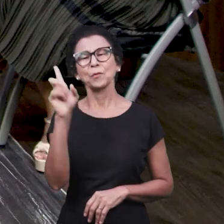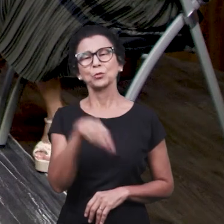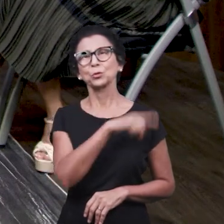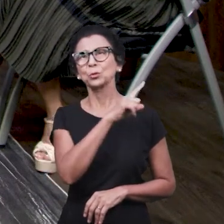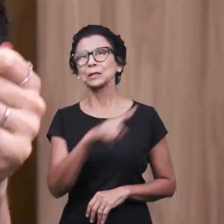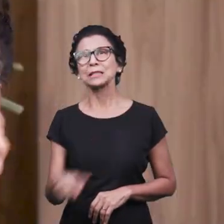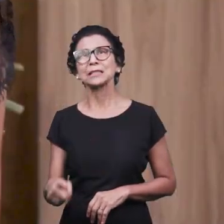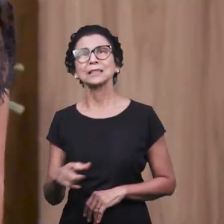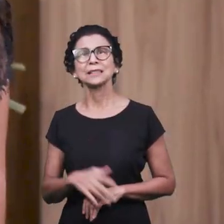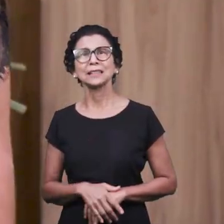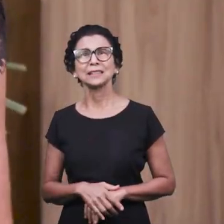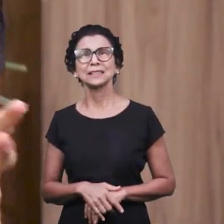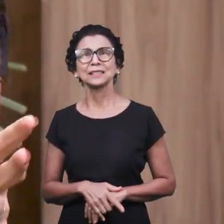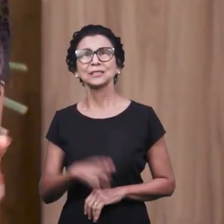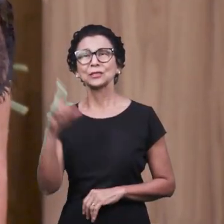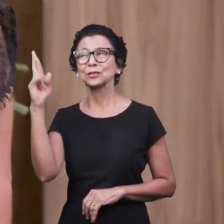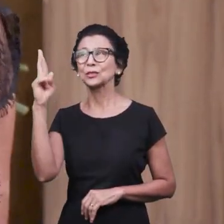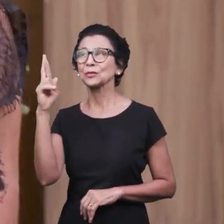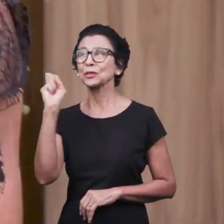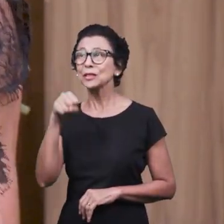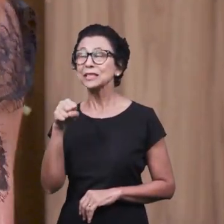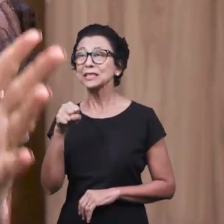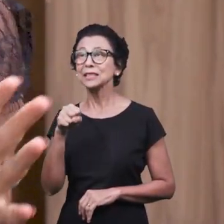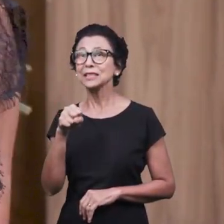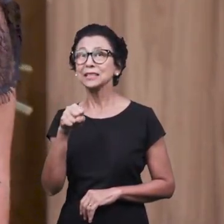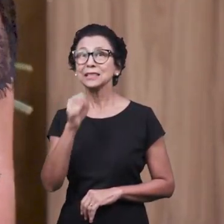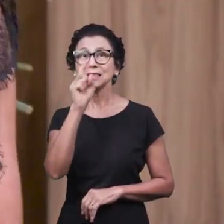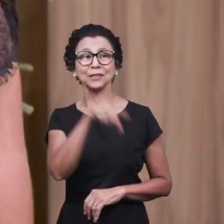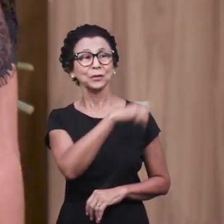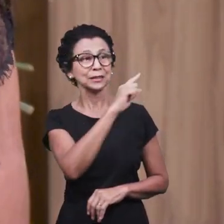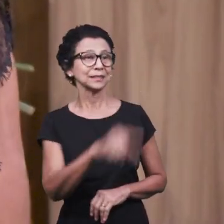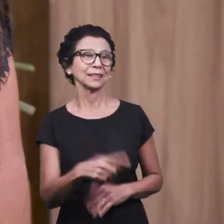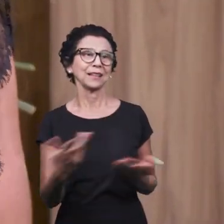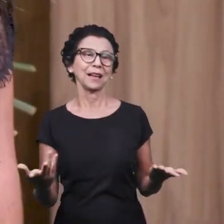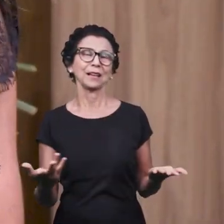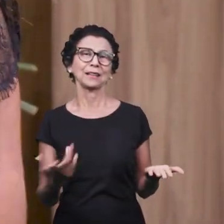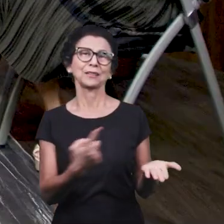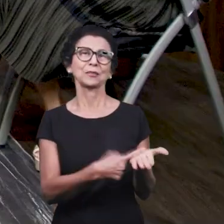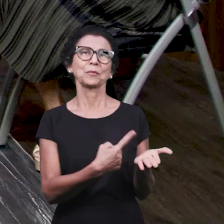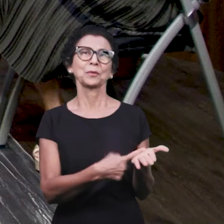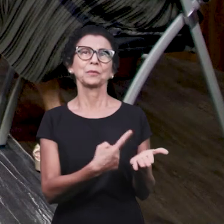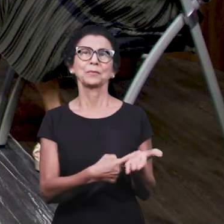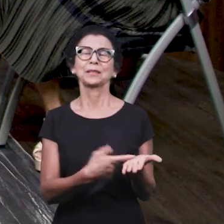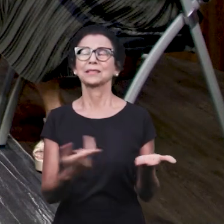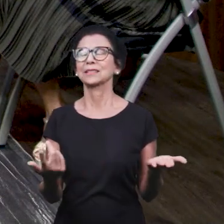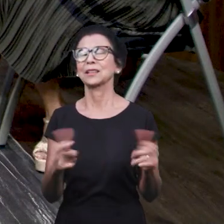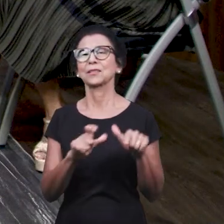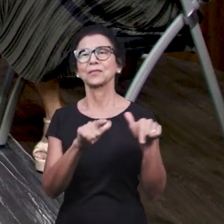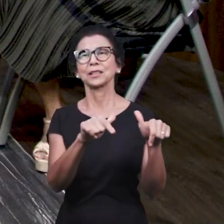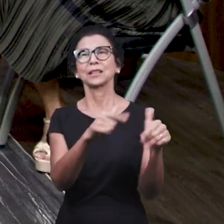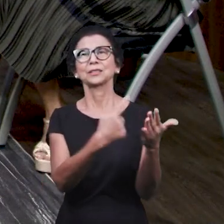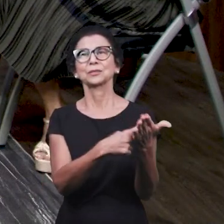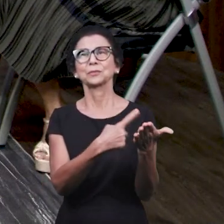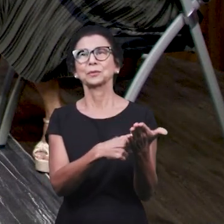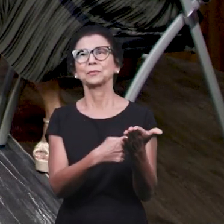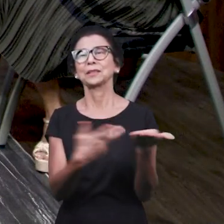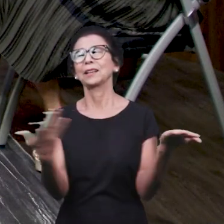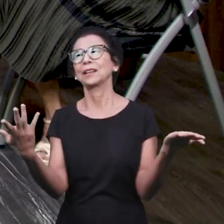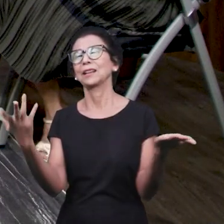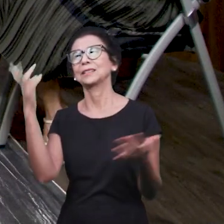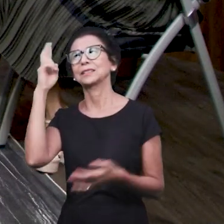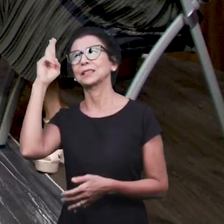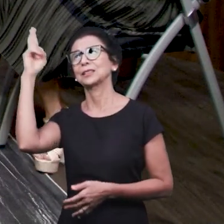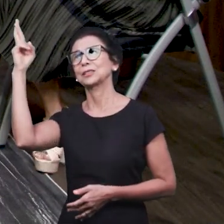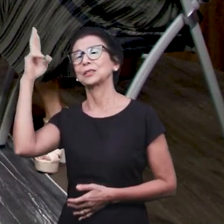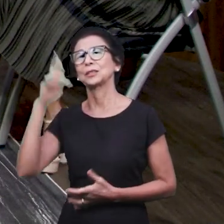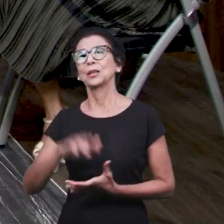quando finalmente tenho sim, não fui. E aí, amém. Haja Continuei. coração em Senhor, Vitória pra controlar a e choro, ansiedade, e né? choro. Nossa, minha mãe